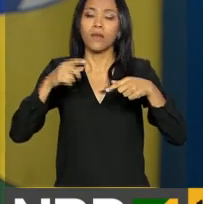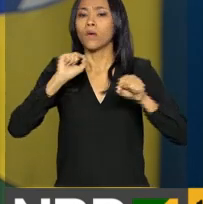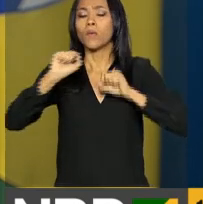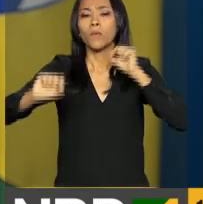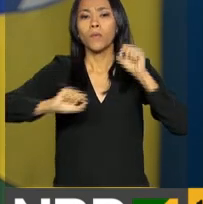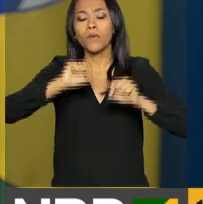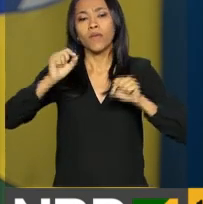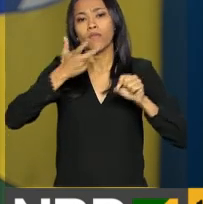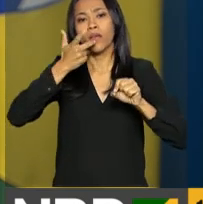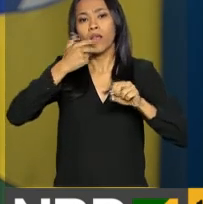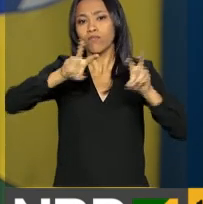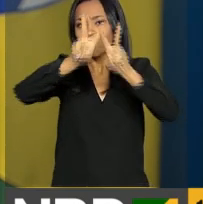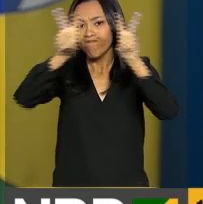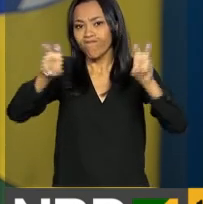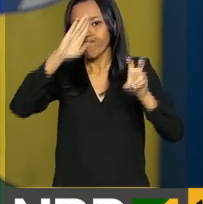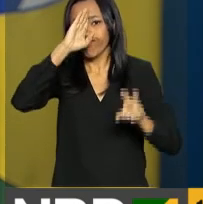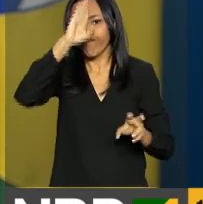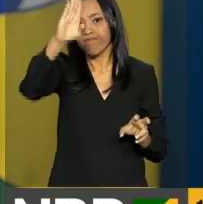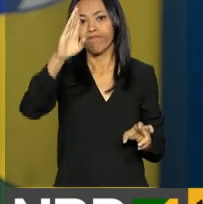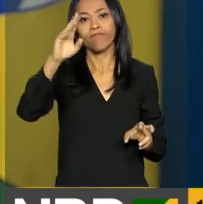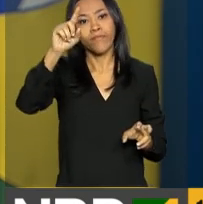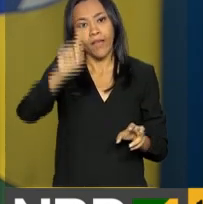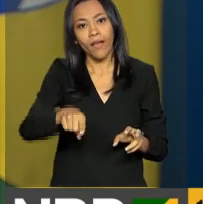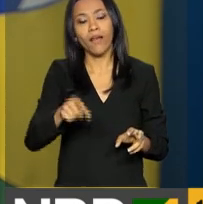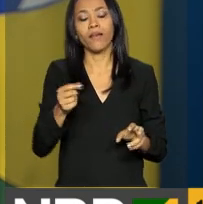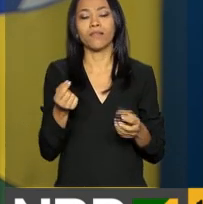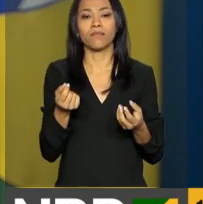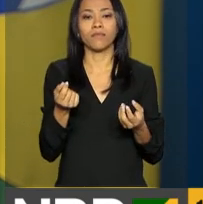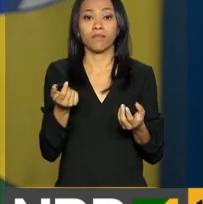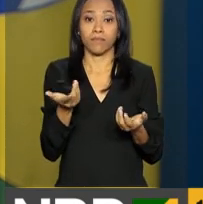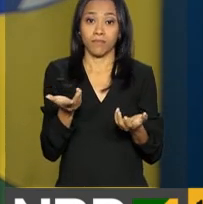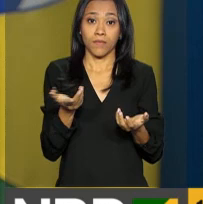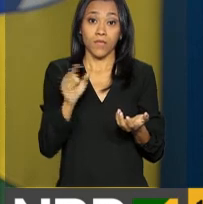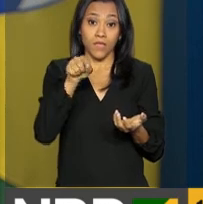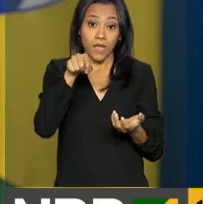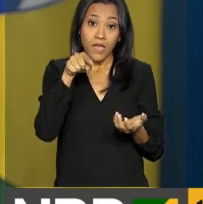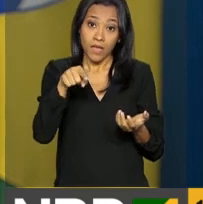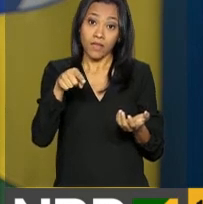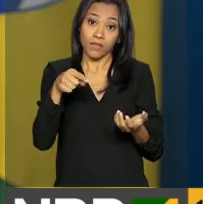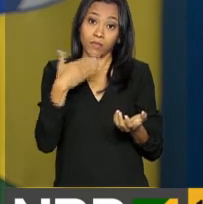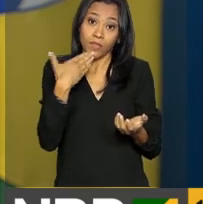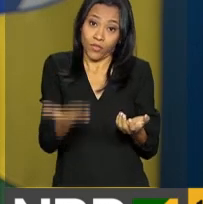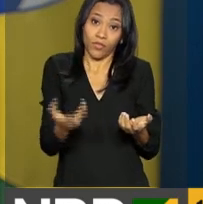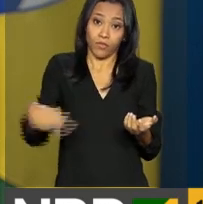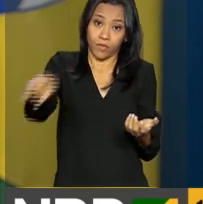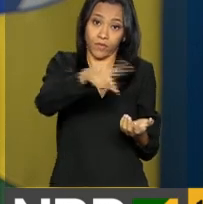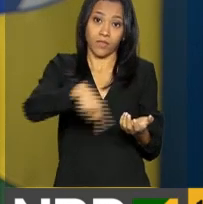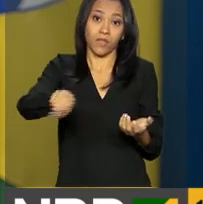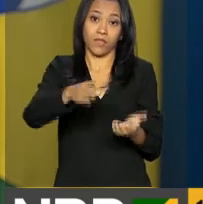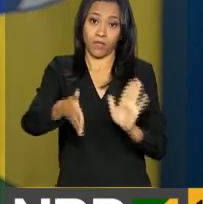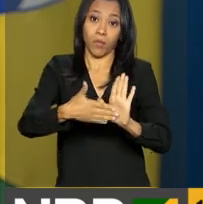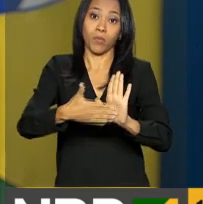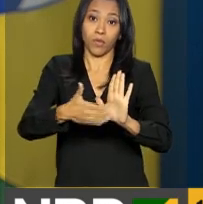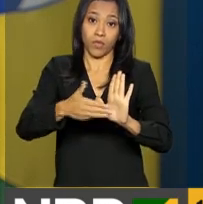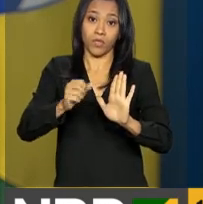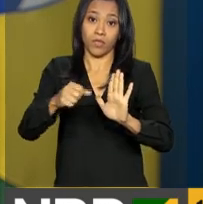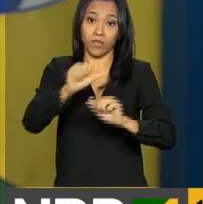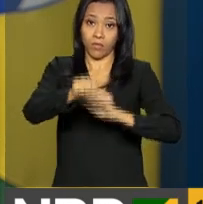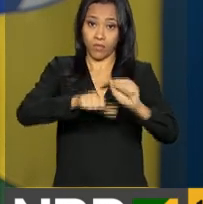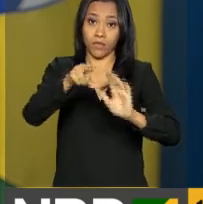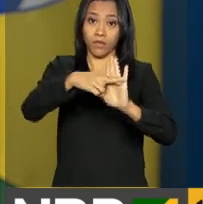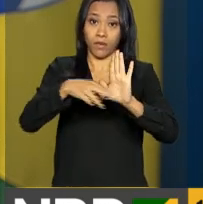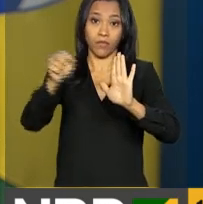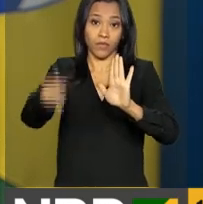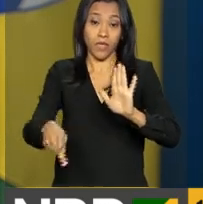precisamente esta formulação, ou se quiserem, este pleito, este pedido, de que os senhores, a partir